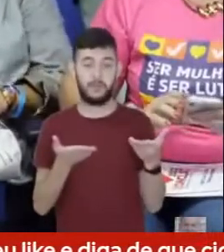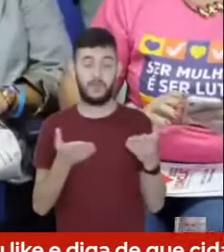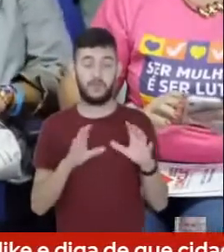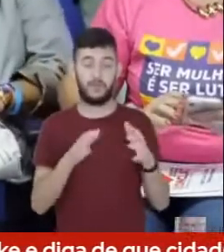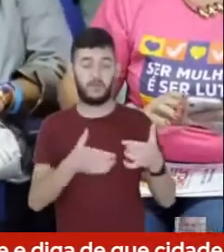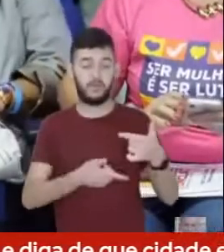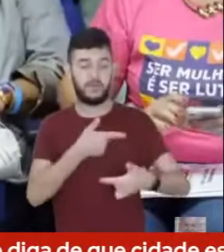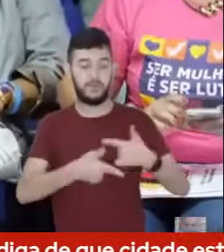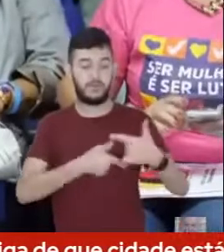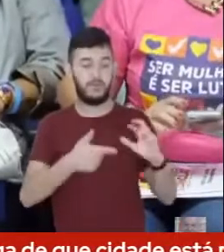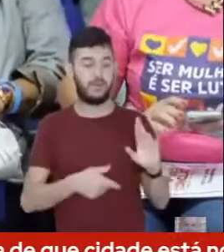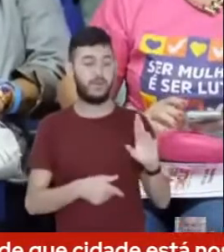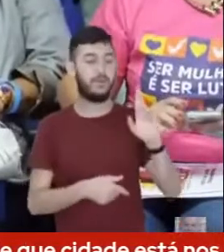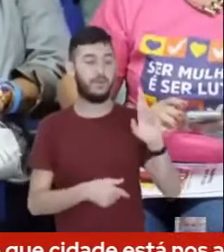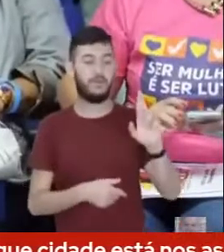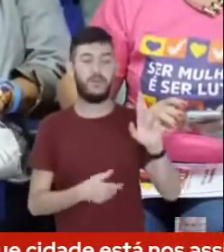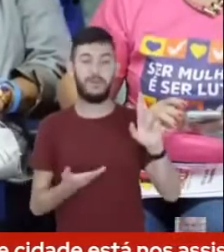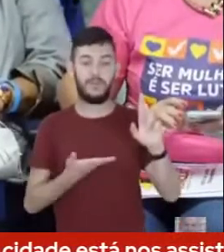dos Padeiros.